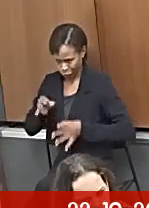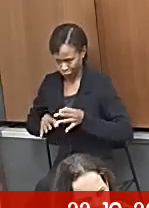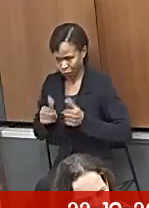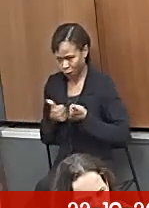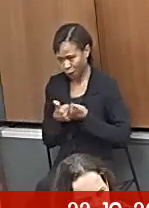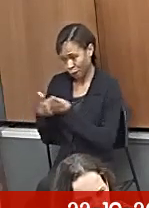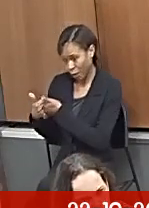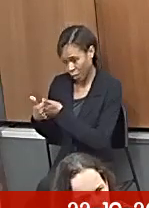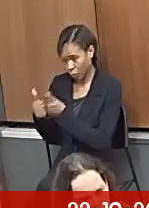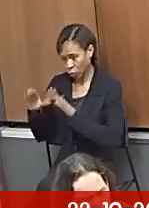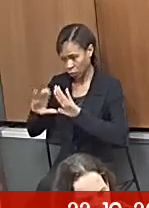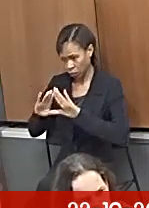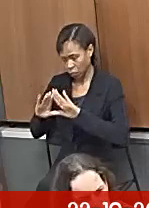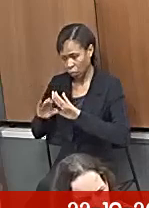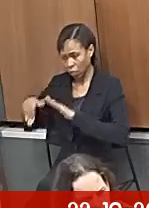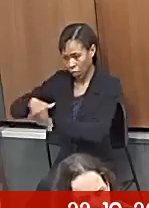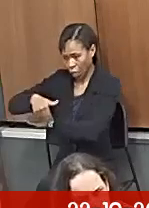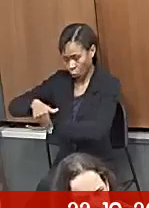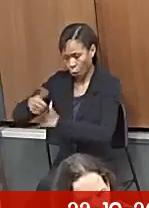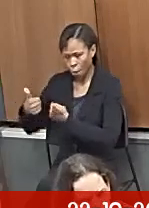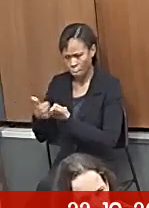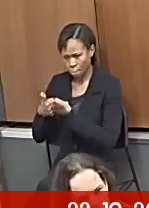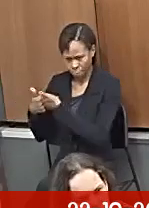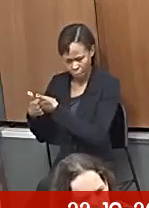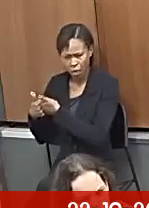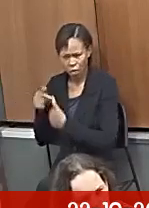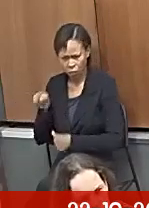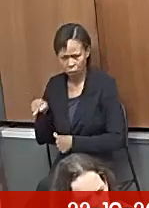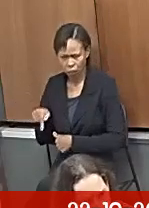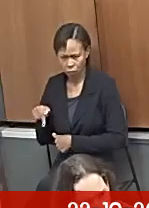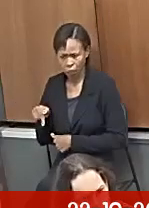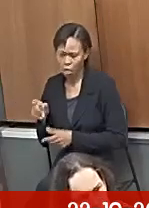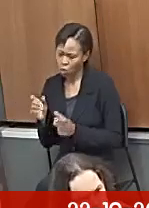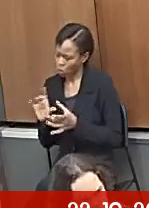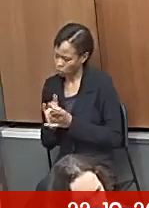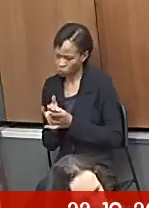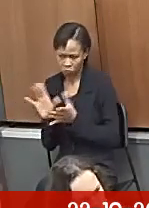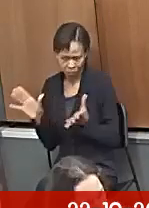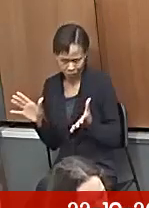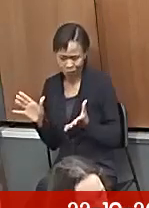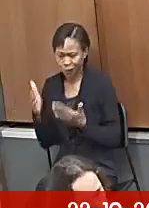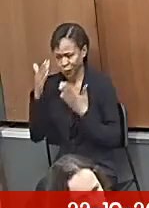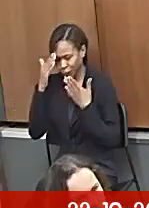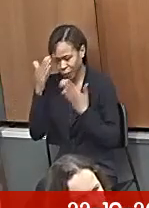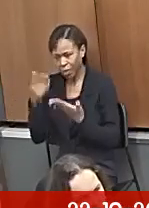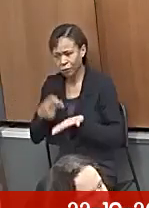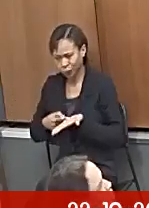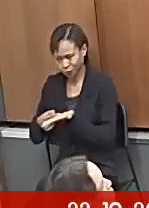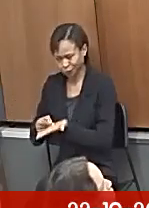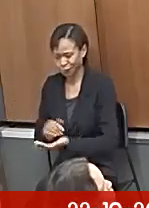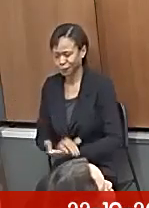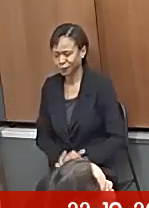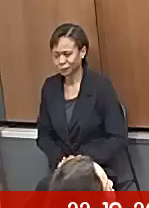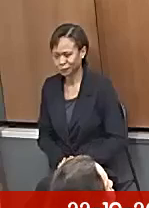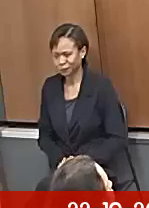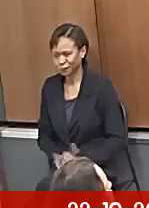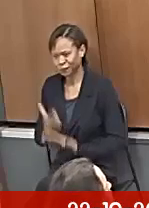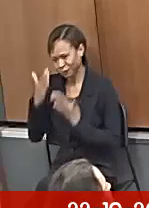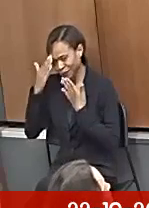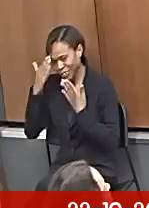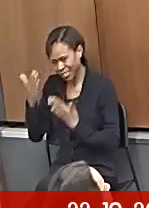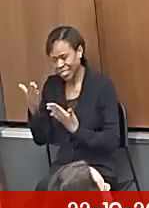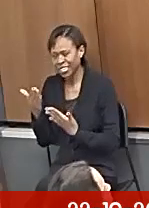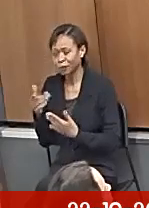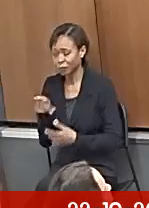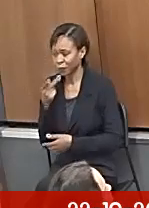deputados, aqui na Rua de Isador, no 367, segundo andar, estamos às ordens lá. Obrigado pelo convite. Muito obrigado, doutora Carla, pela